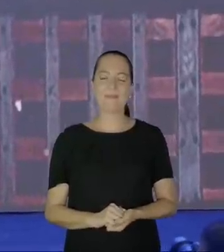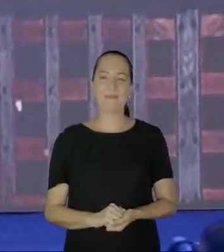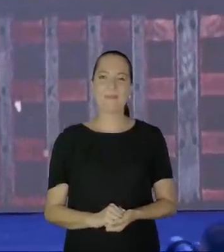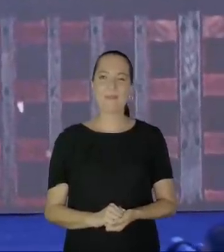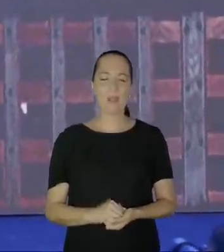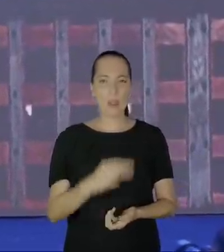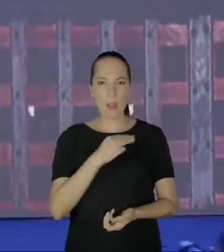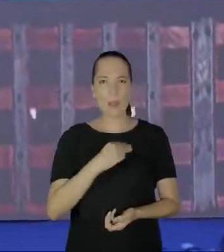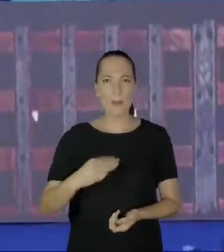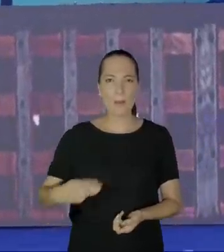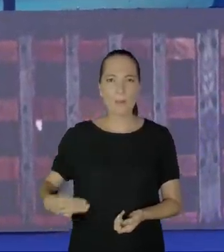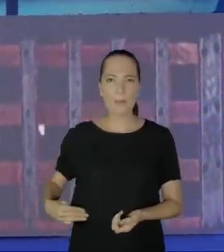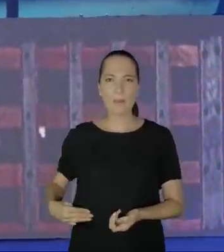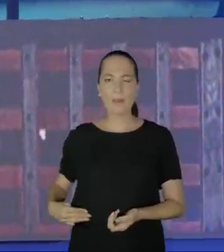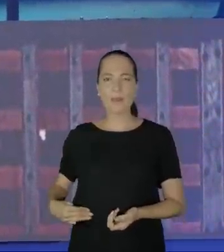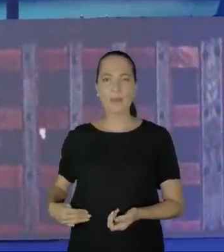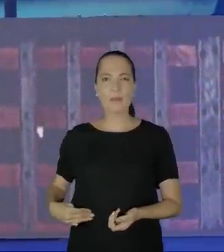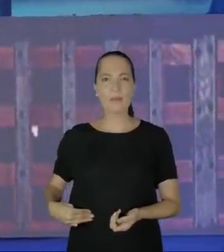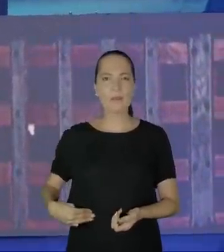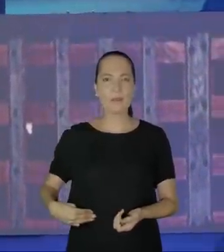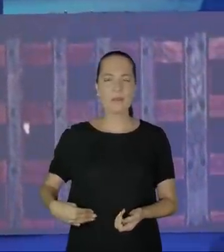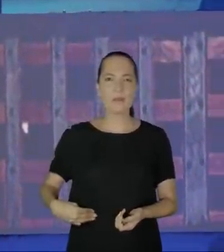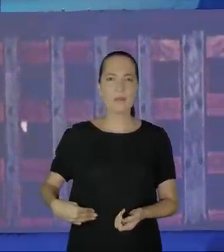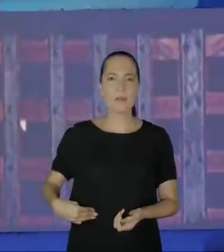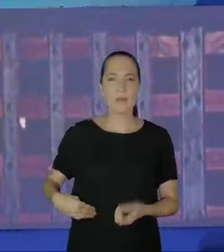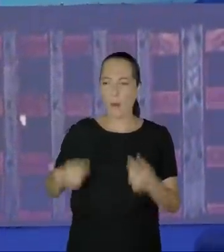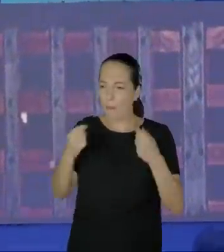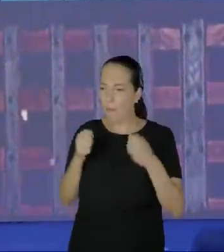Mestre, provocastes fortes e poderosos.